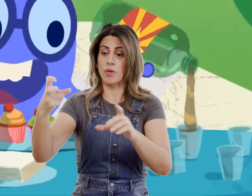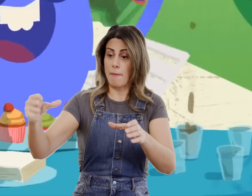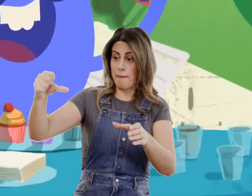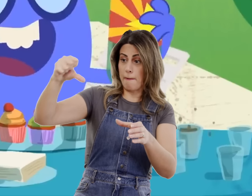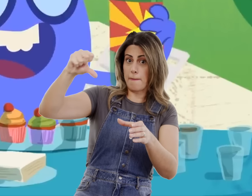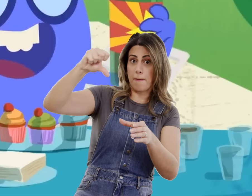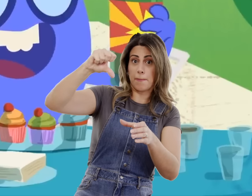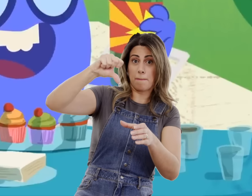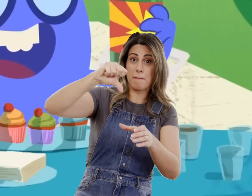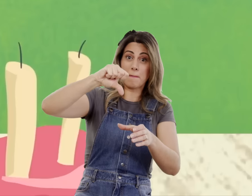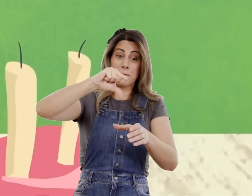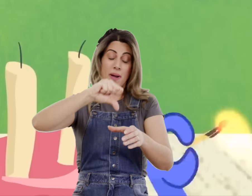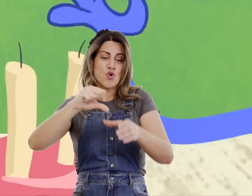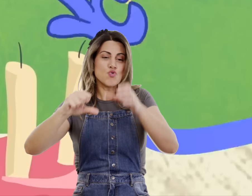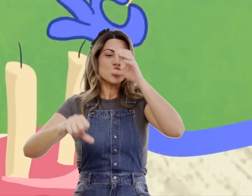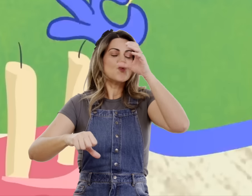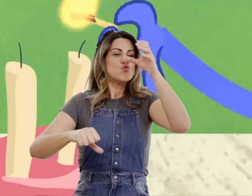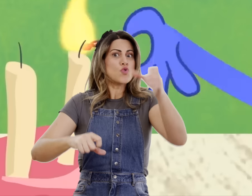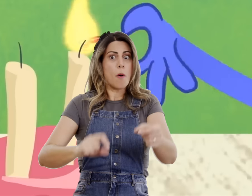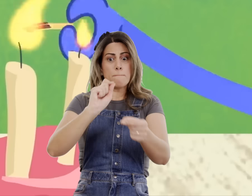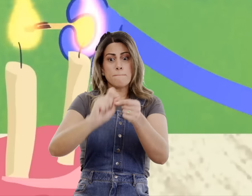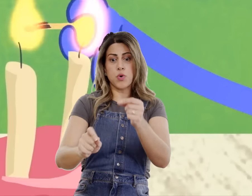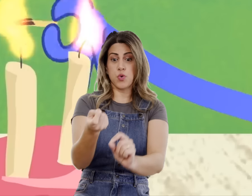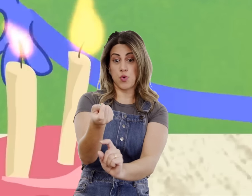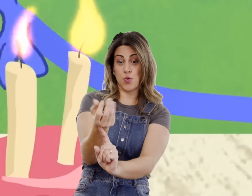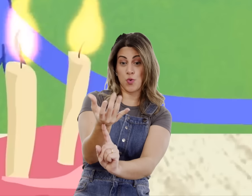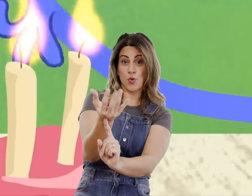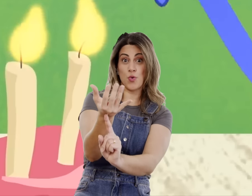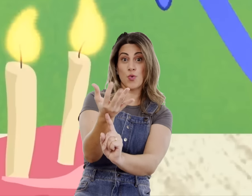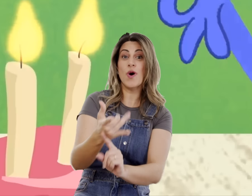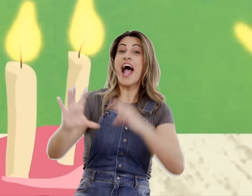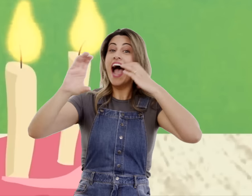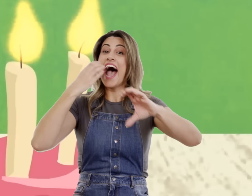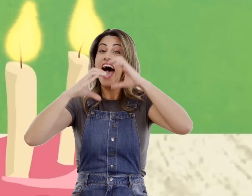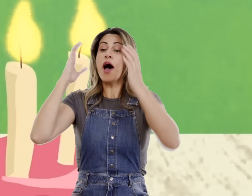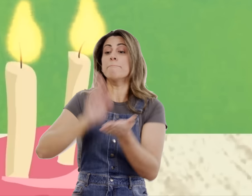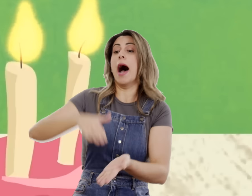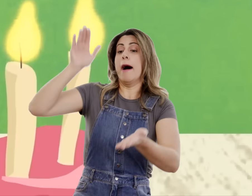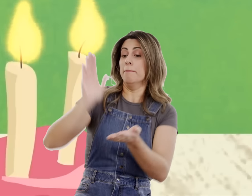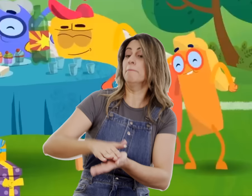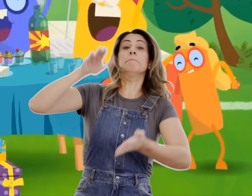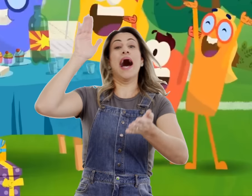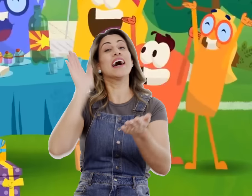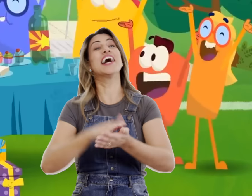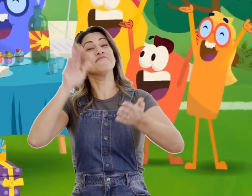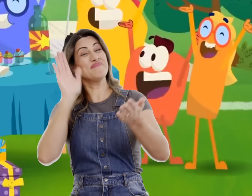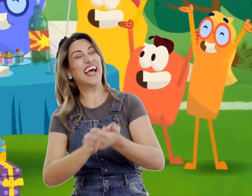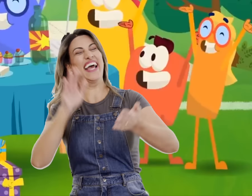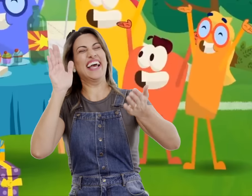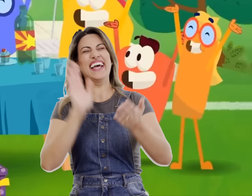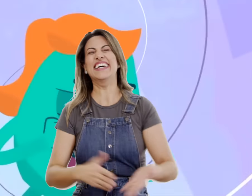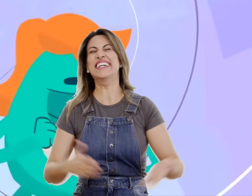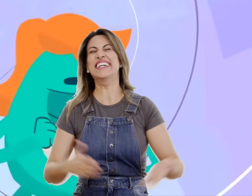Já tá no copo. Acende a velinha, todo mundo quer cantar. O quê? Parabéns, esse